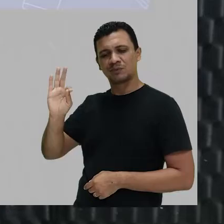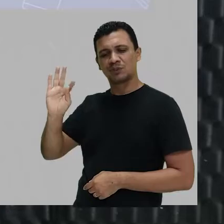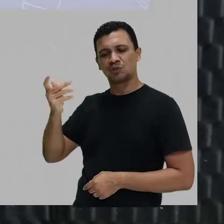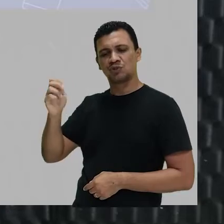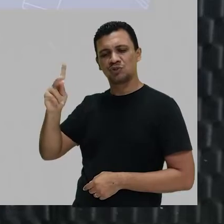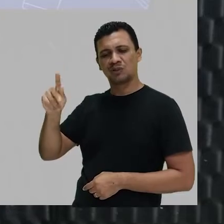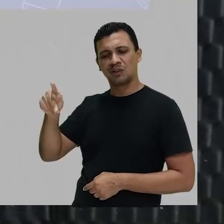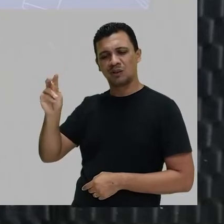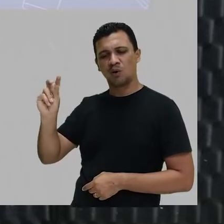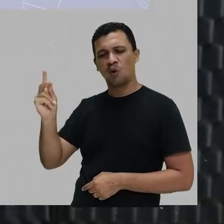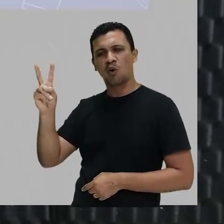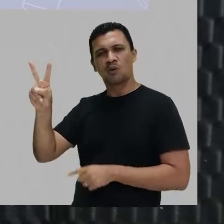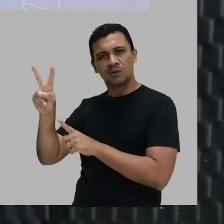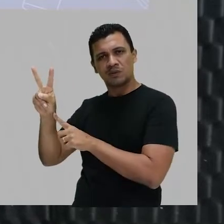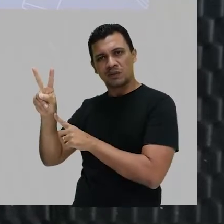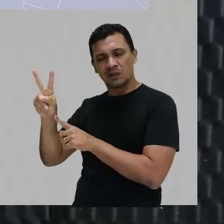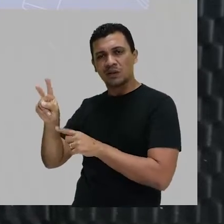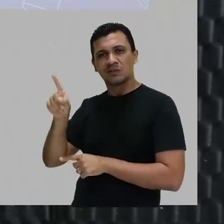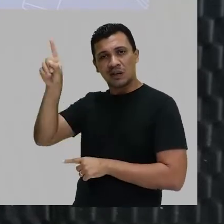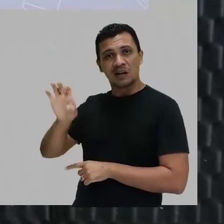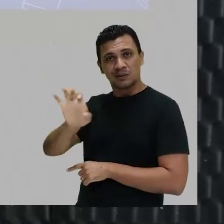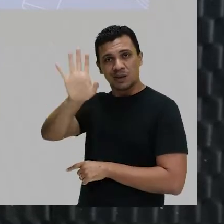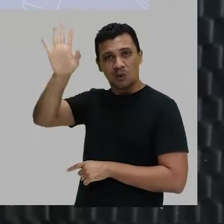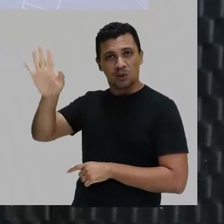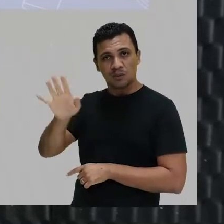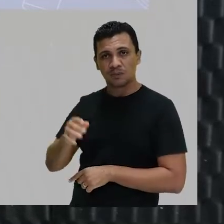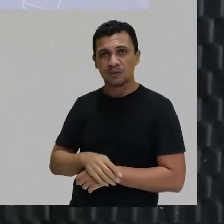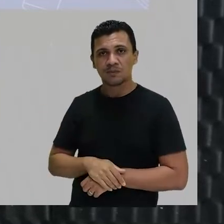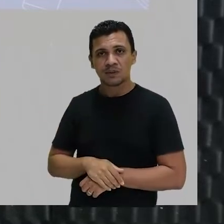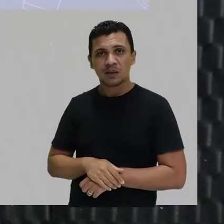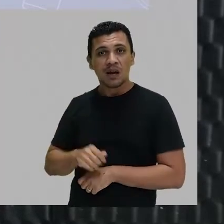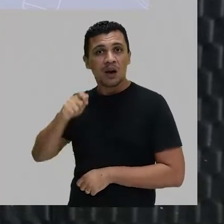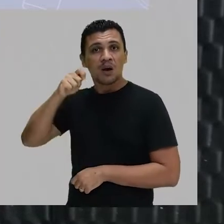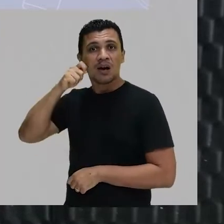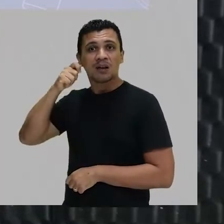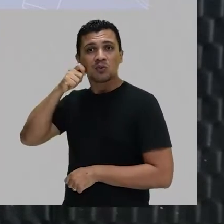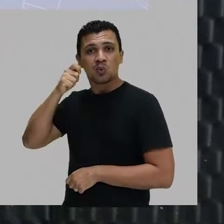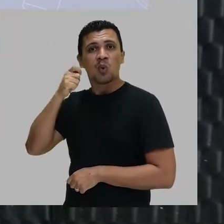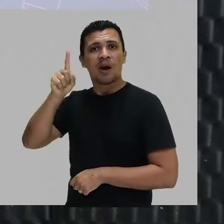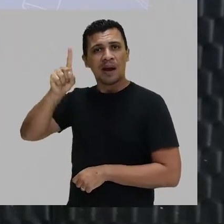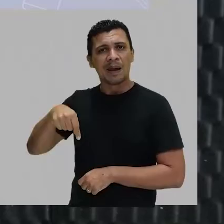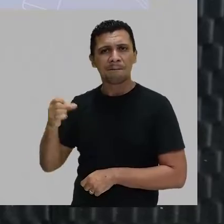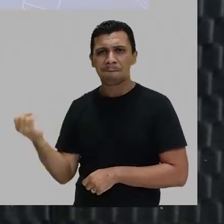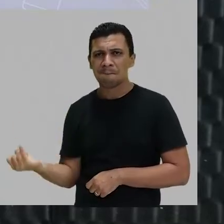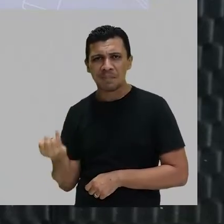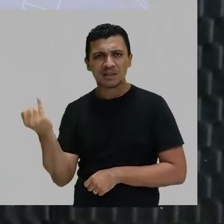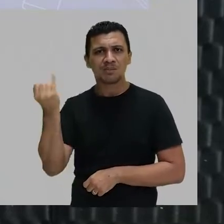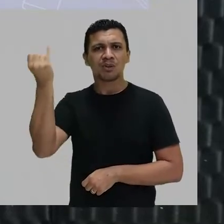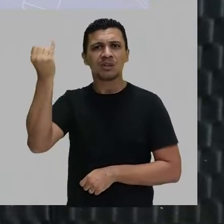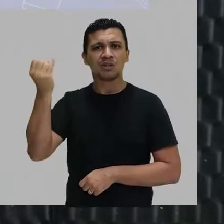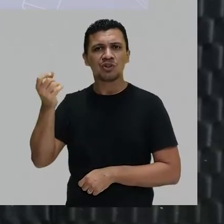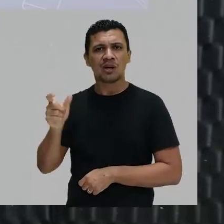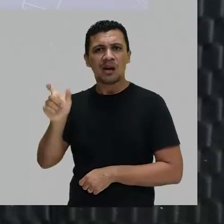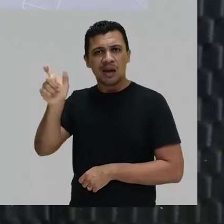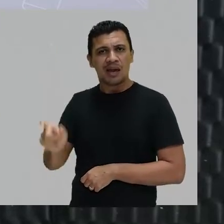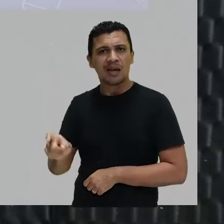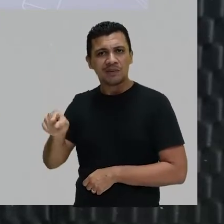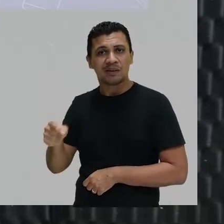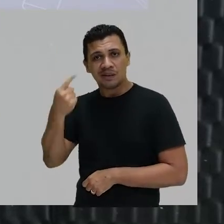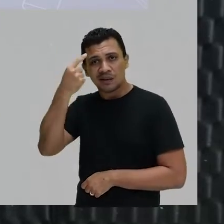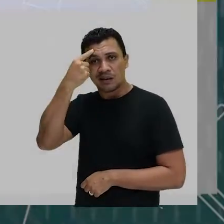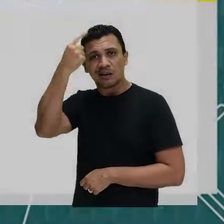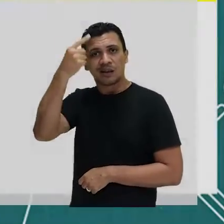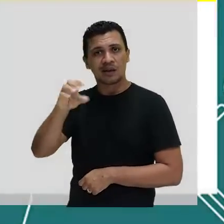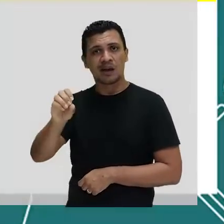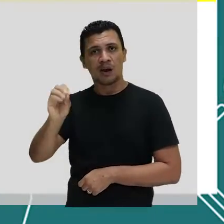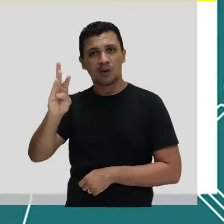europeu, e principalmente no ator como o fenômeno teatral. O ator é a figura mais importante, é o ator que cria a obra.